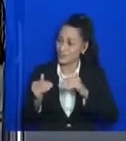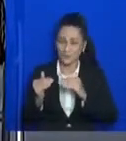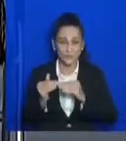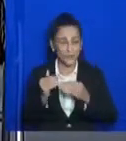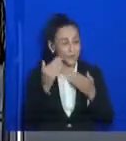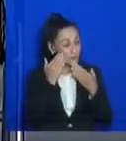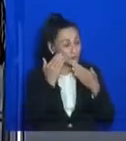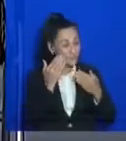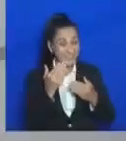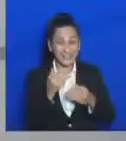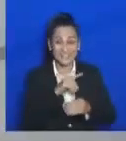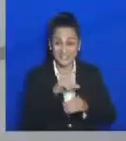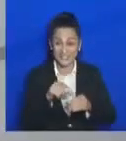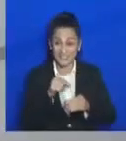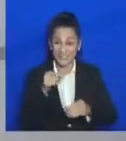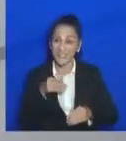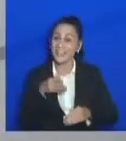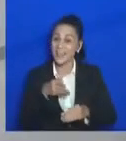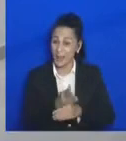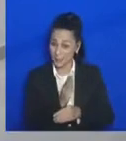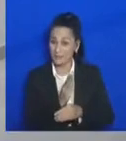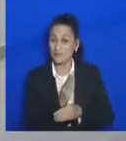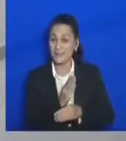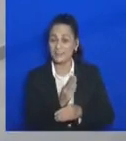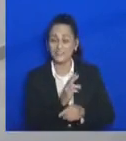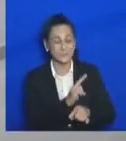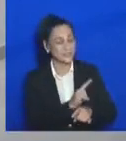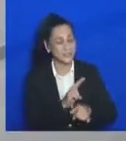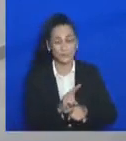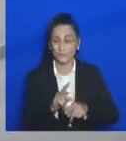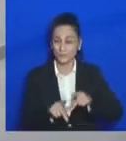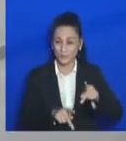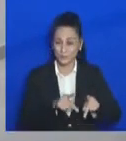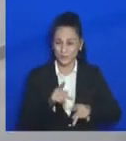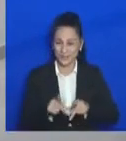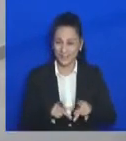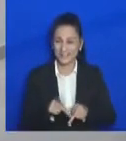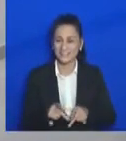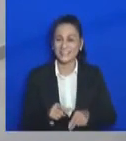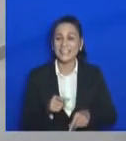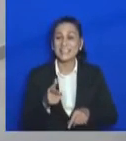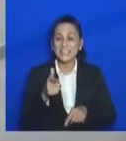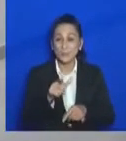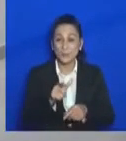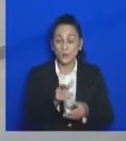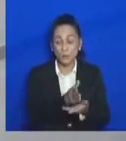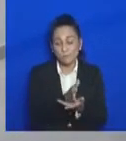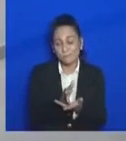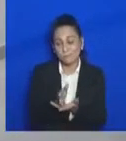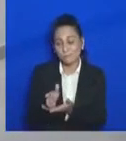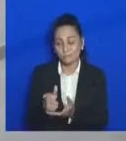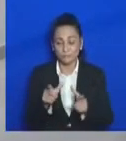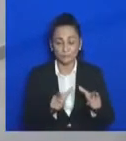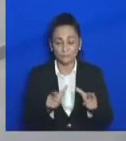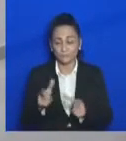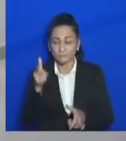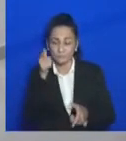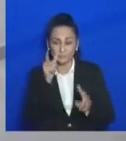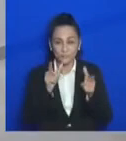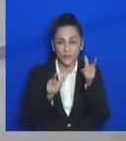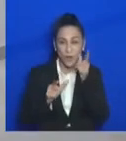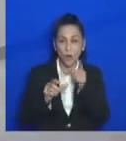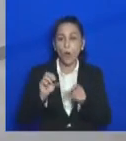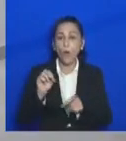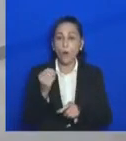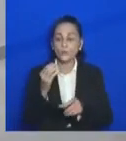confirmo. Obrigado. Sorteio realizado, validado pelas auditoras populares. Logo após a apuração, você poderá saber de onde são as